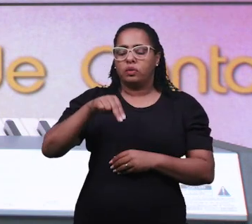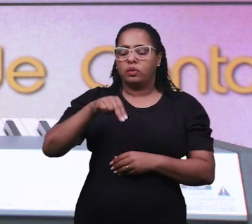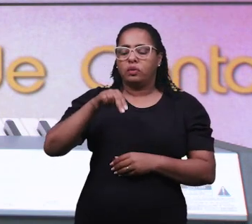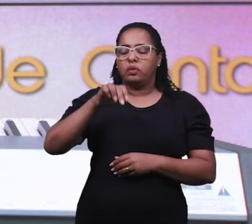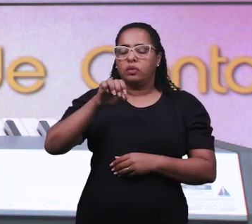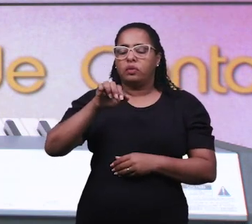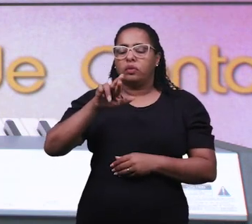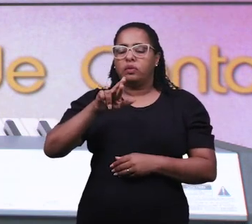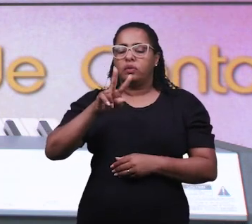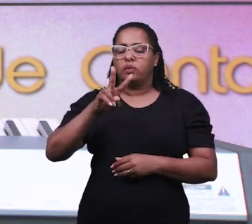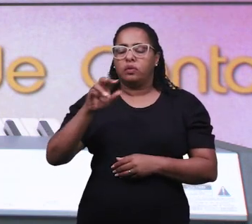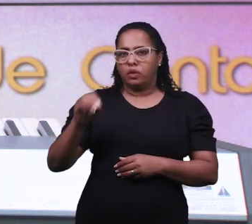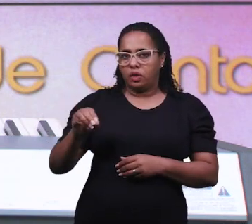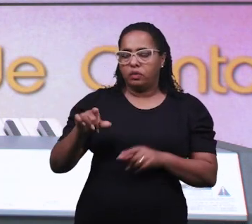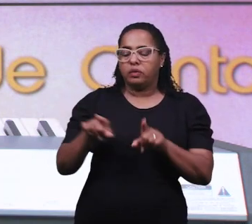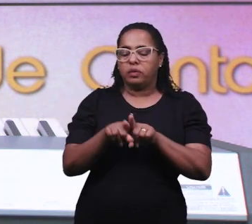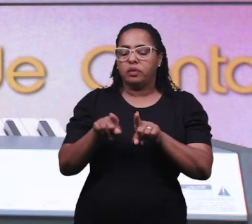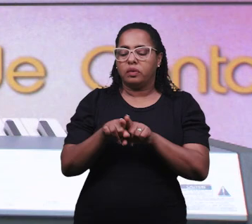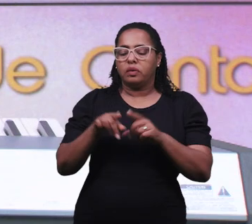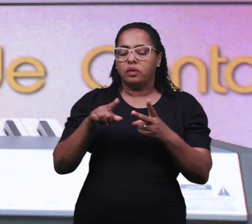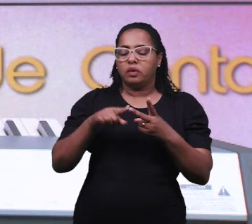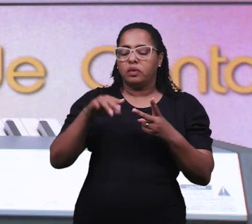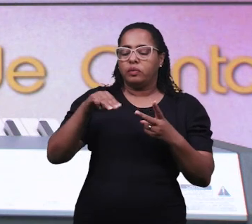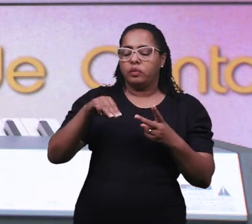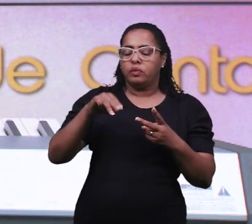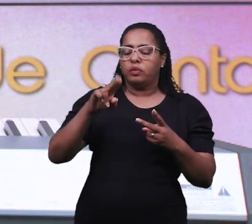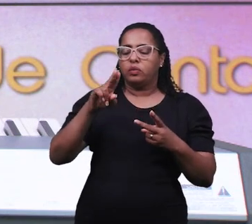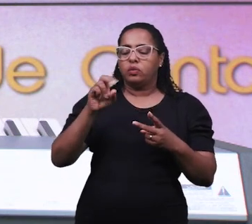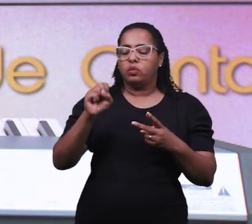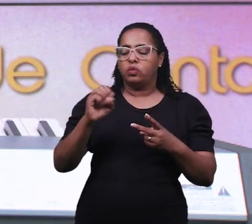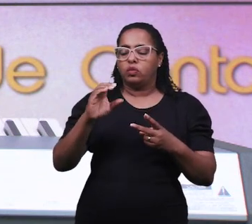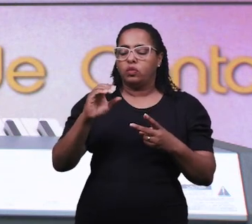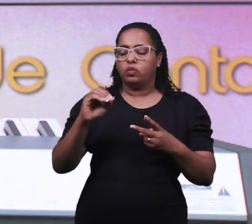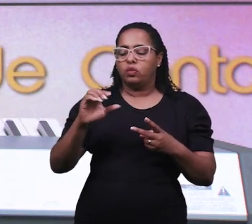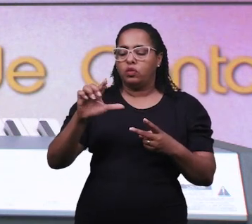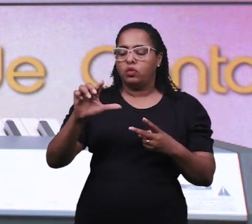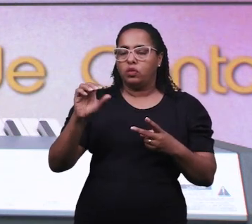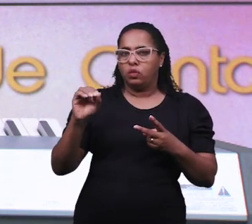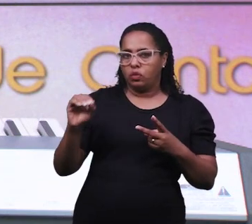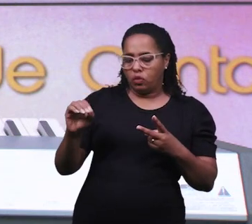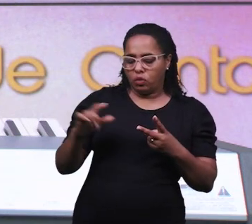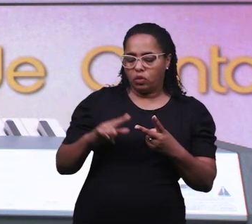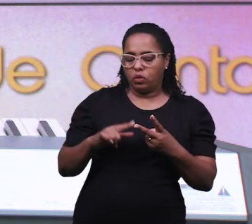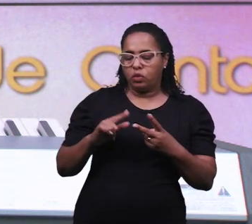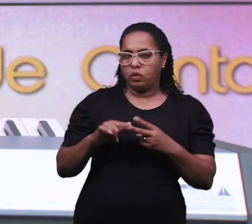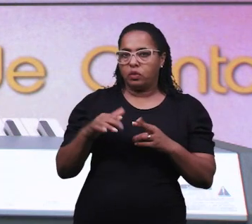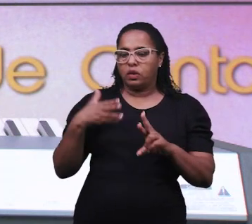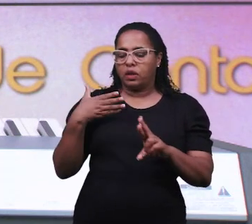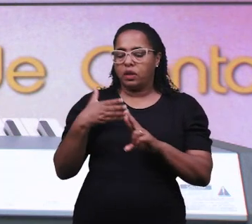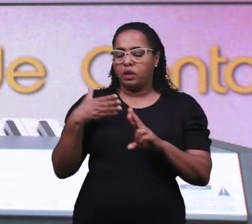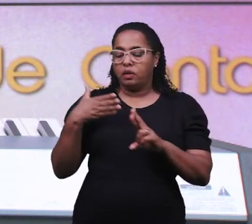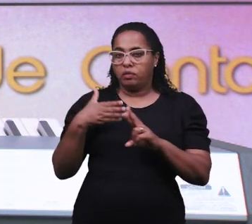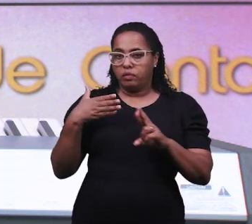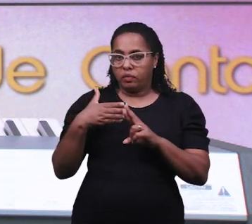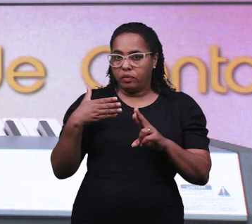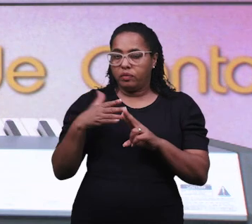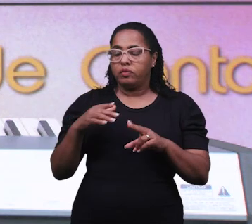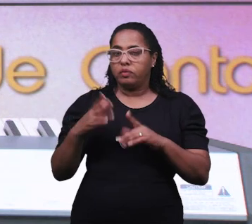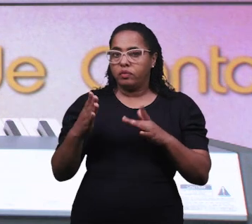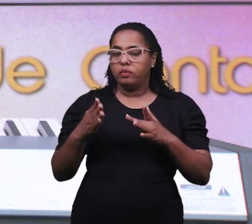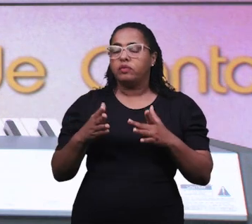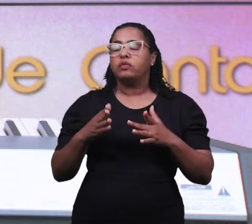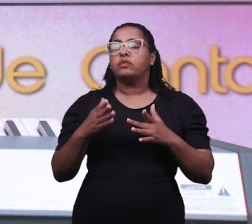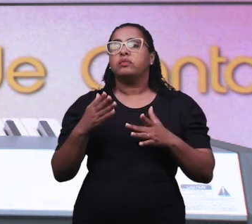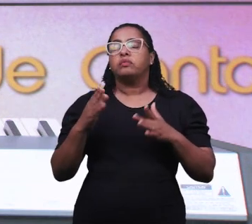músculos que se movimenta o tempo inteiro e que influenciam na produção da sua voz. Quando